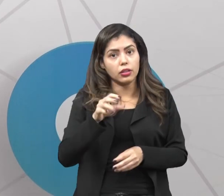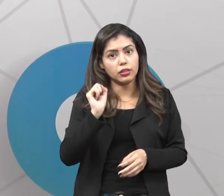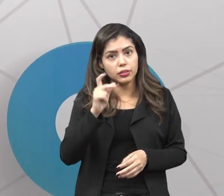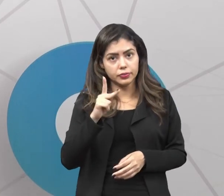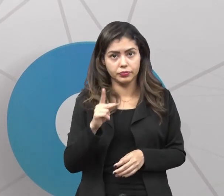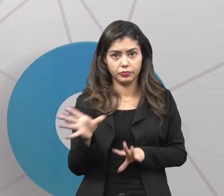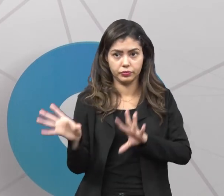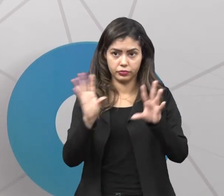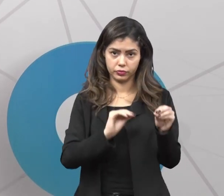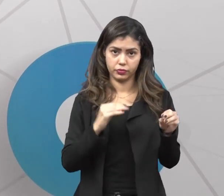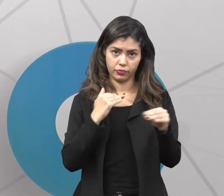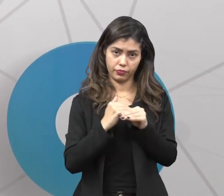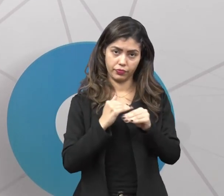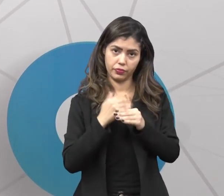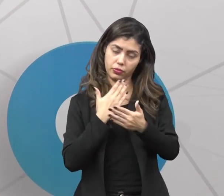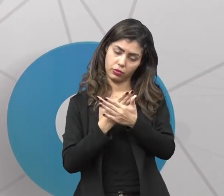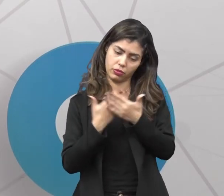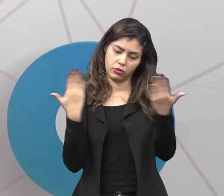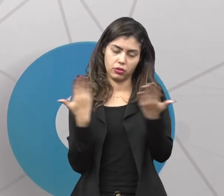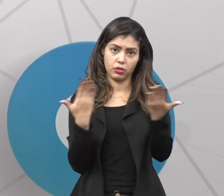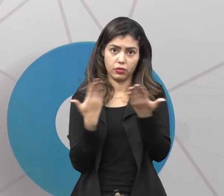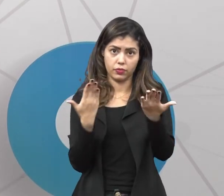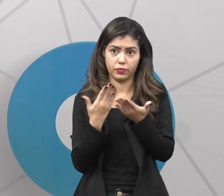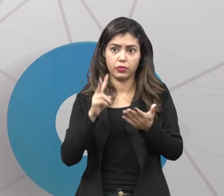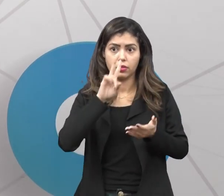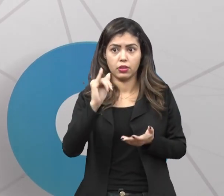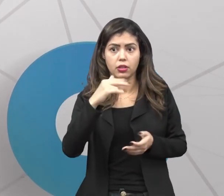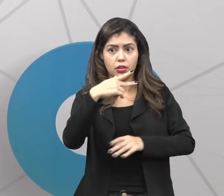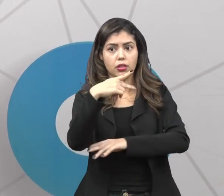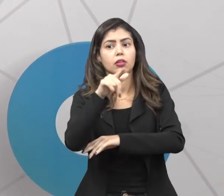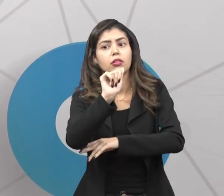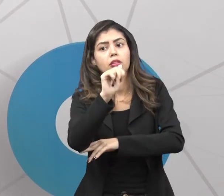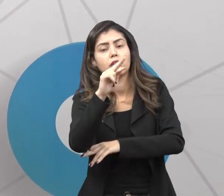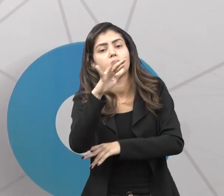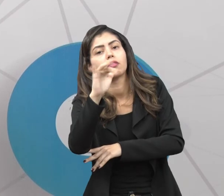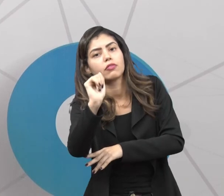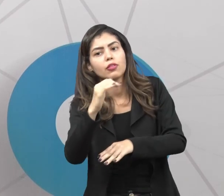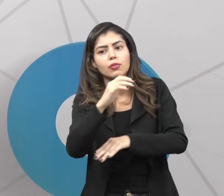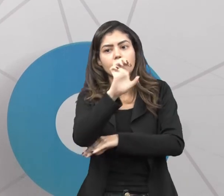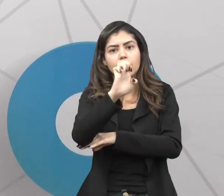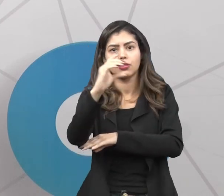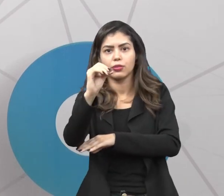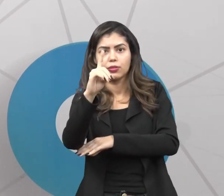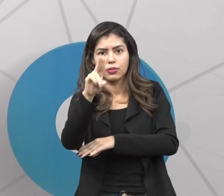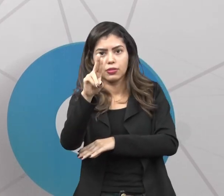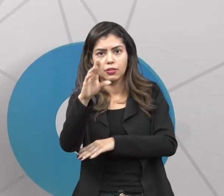Pessoal, para acessar essa aula de hoje, tá? Vai lá na plataforma Eduque. Até a próxima!